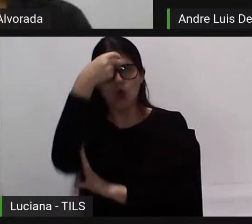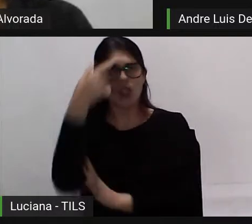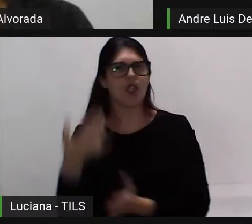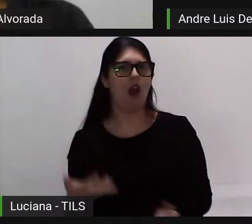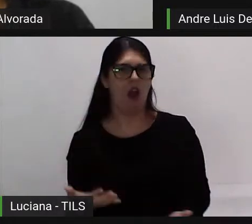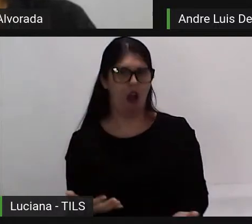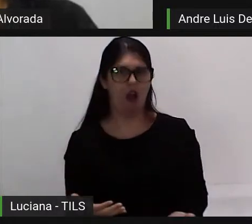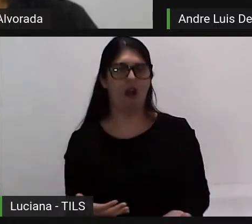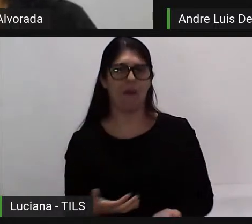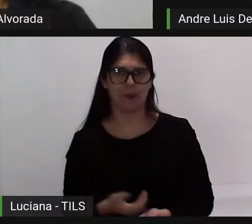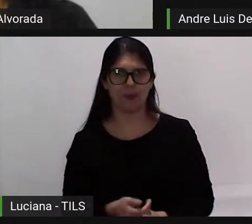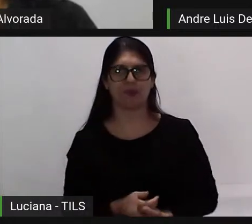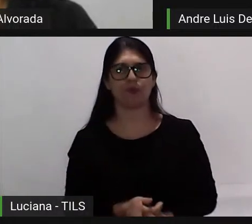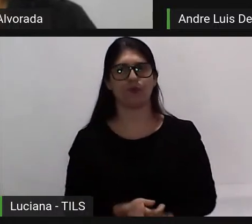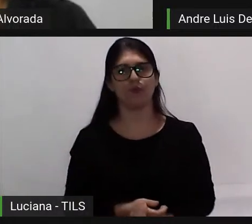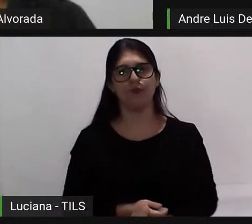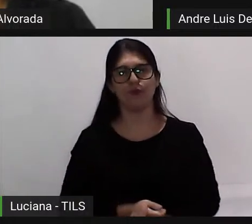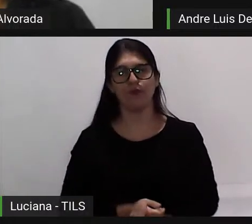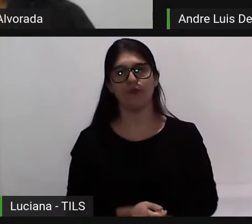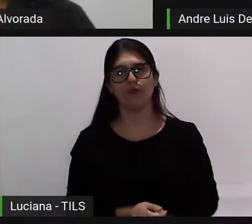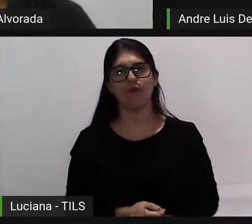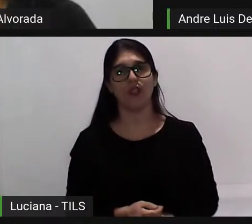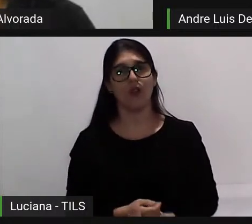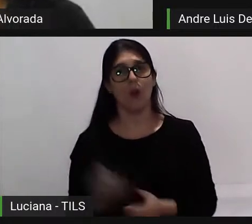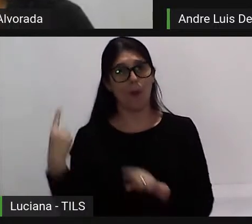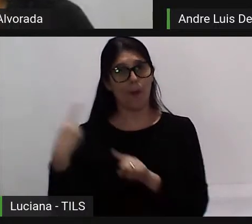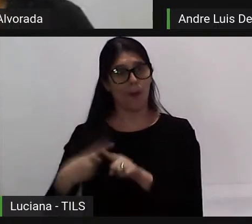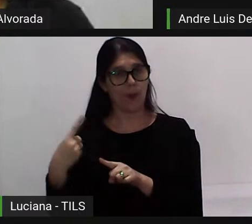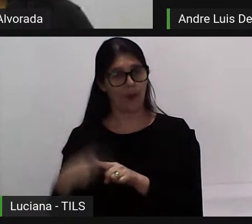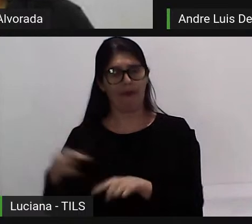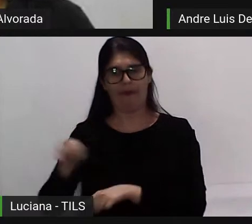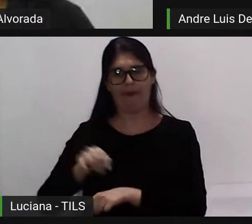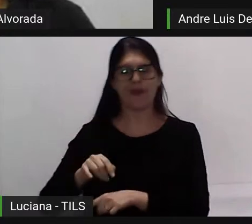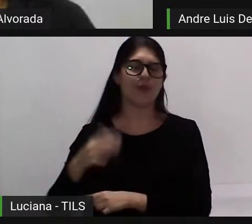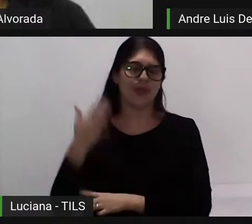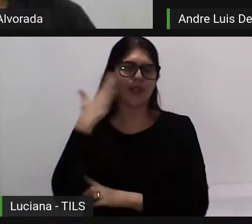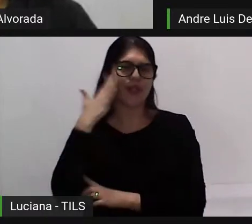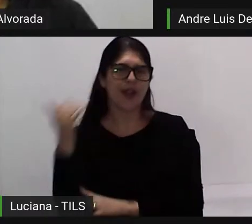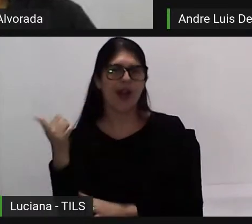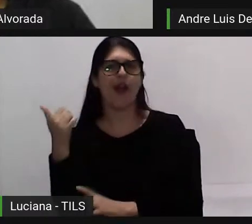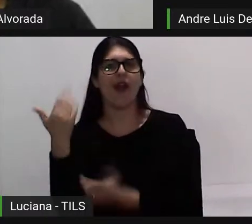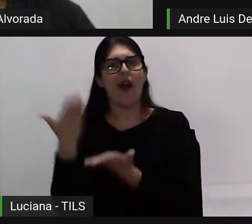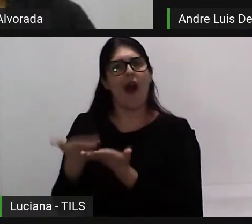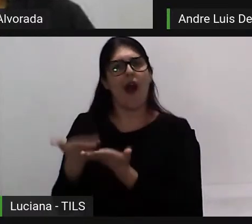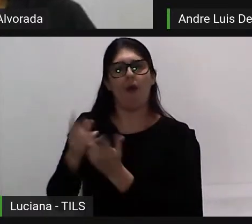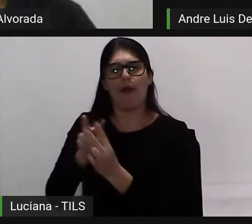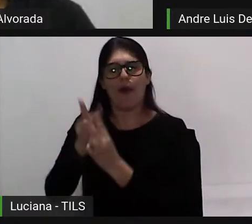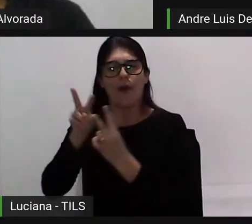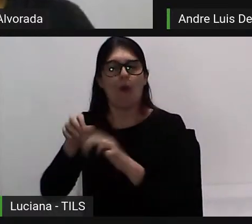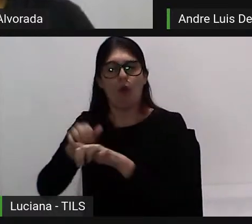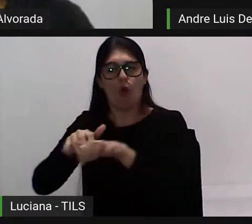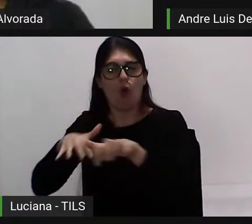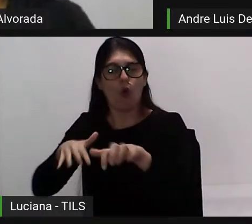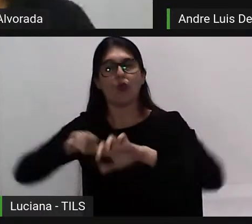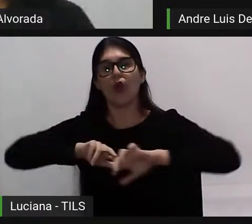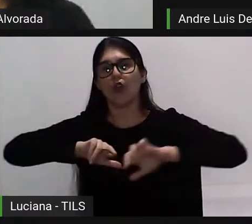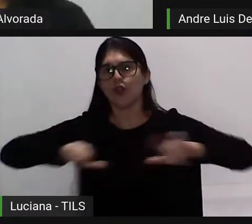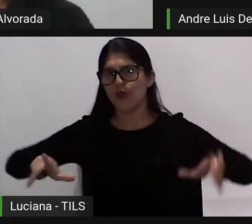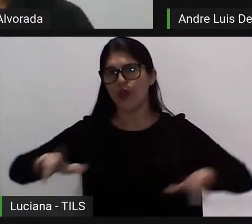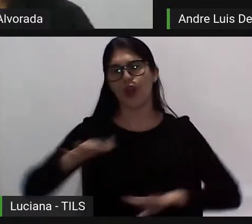Por mais que o cenário remoto não seja igual o presencial,